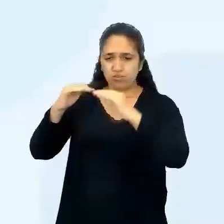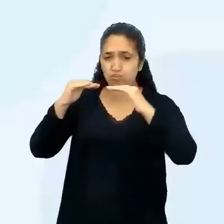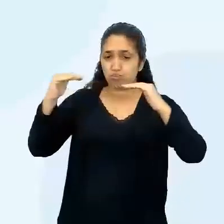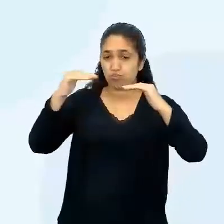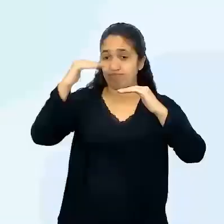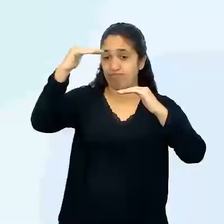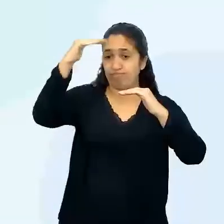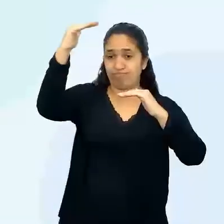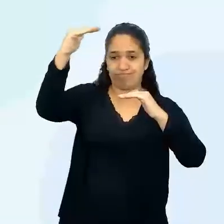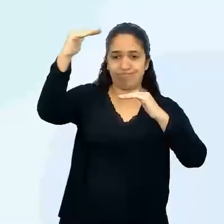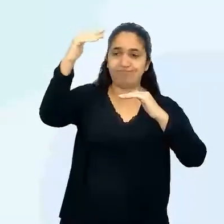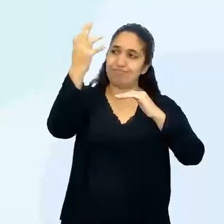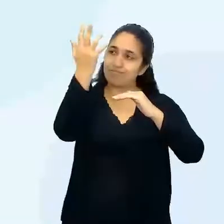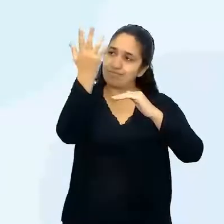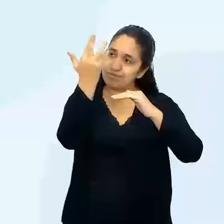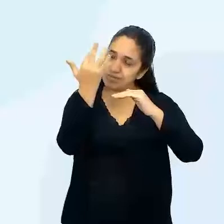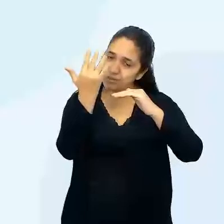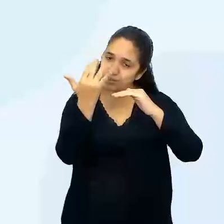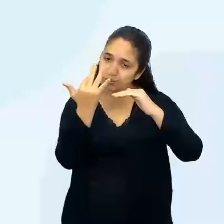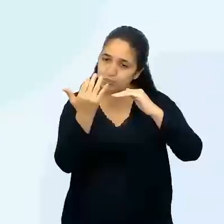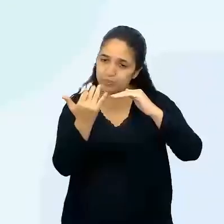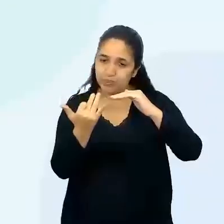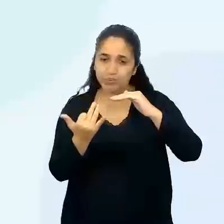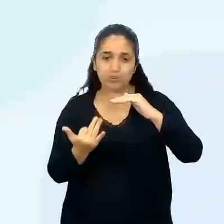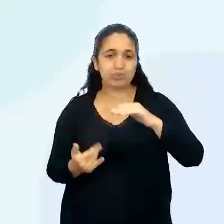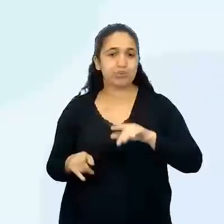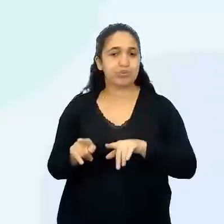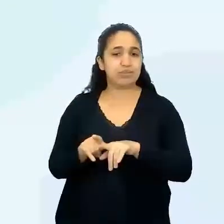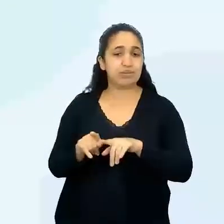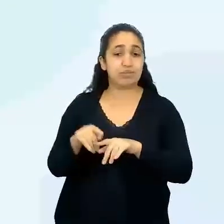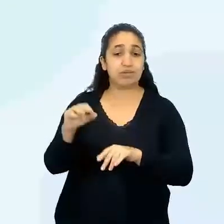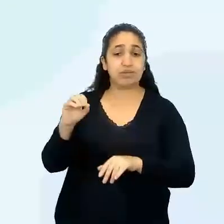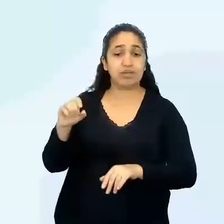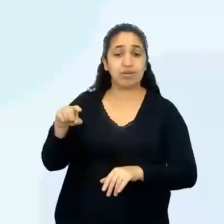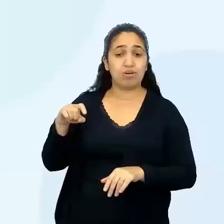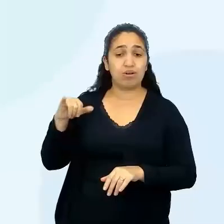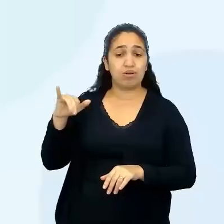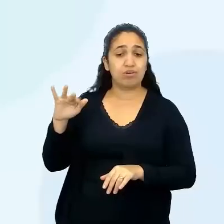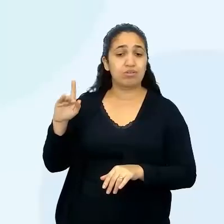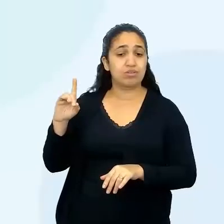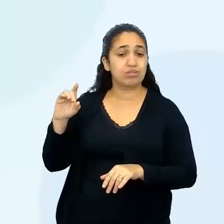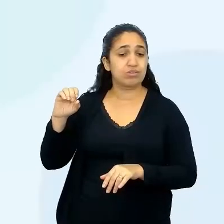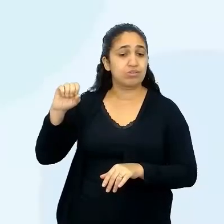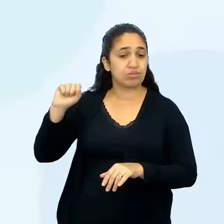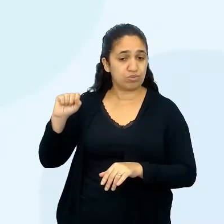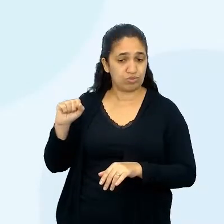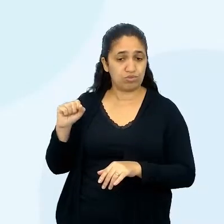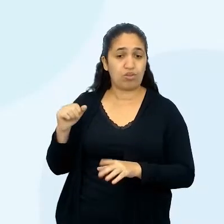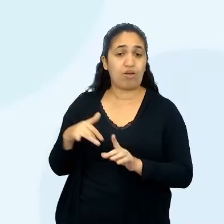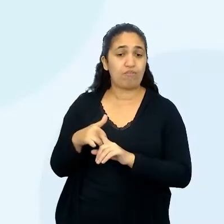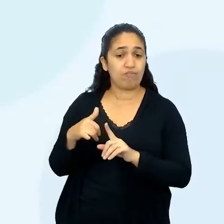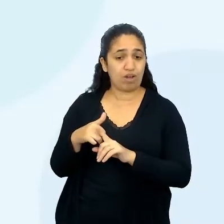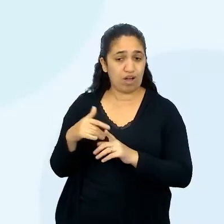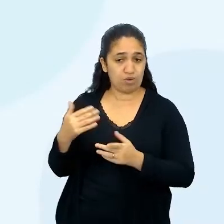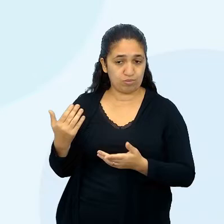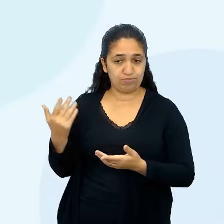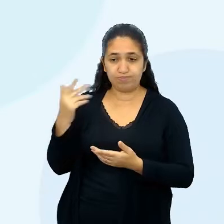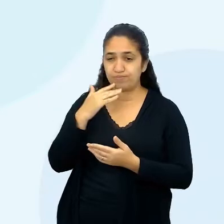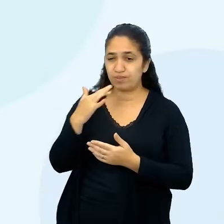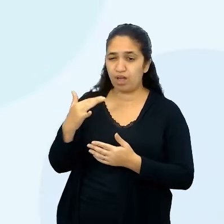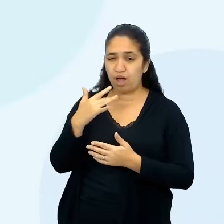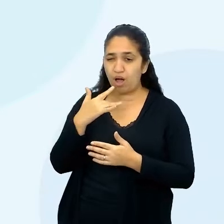horizontes superiores, além de óxidos e hidróxido de ferro e alumínio. Até por isso essa